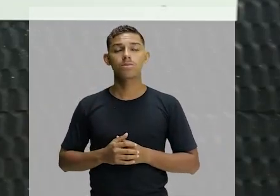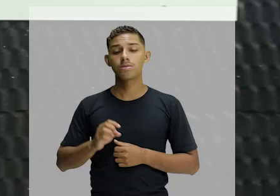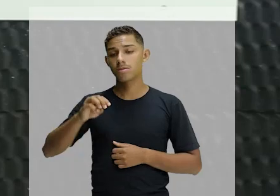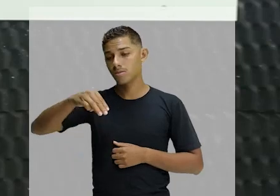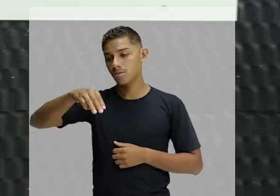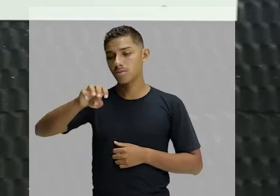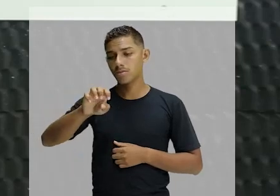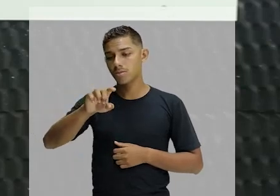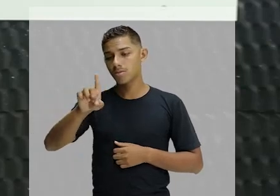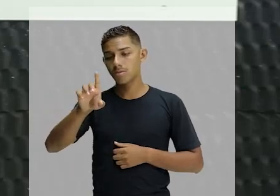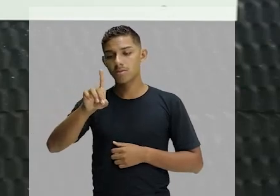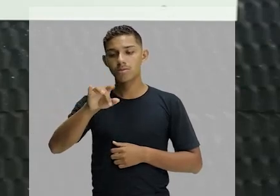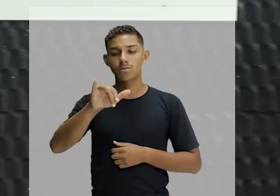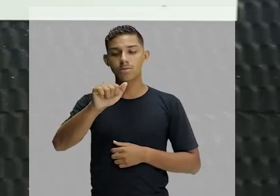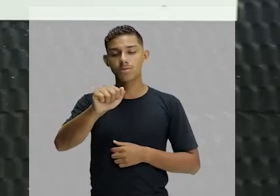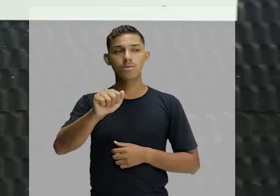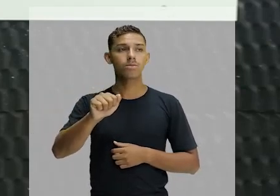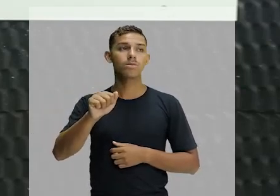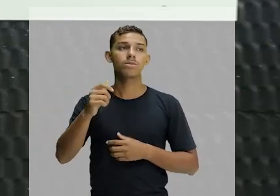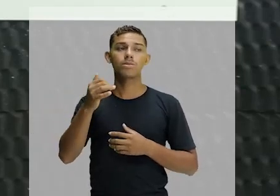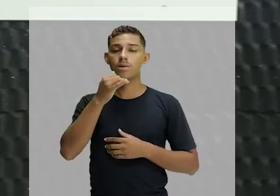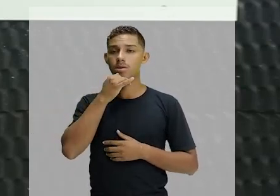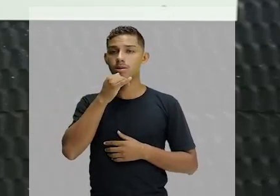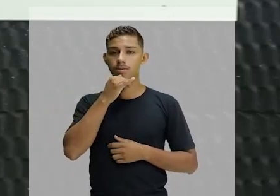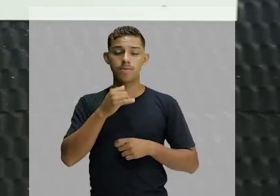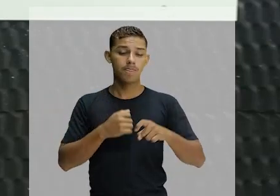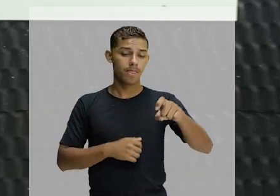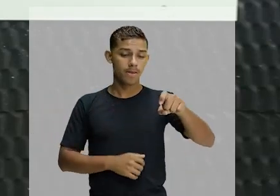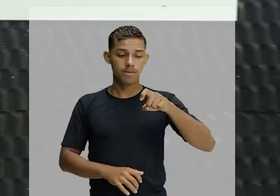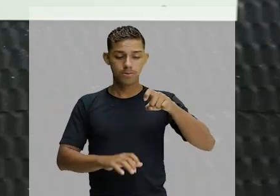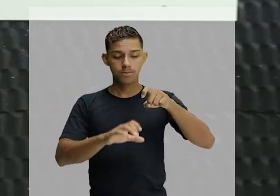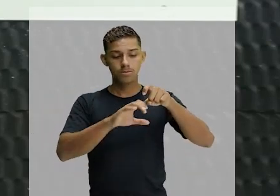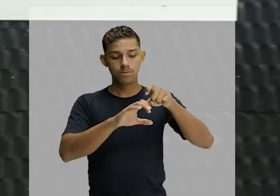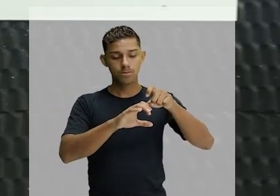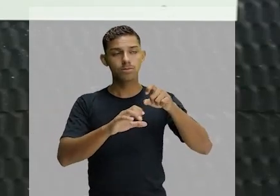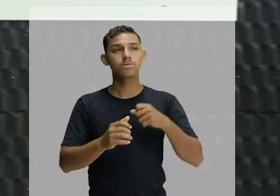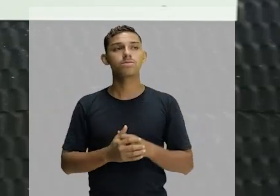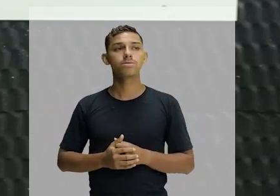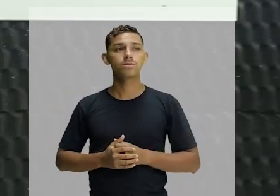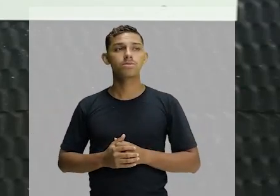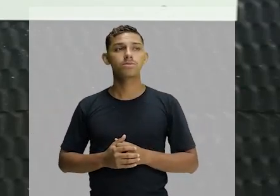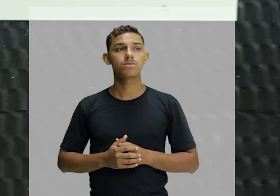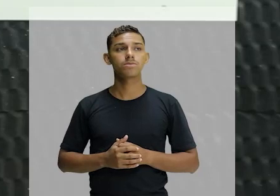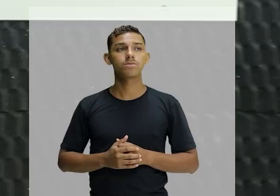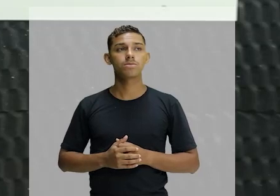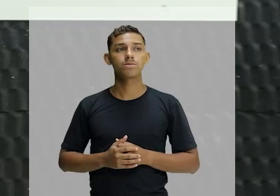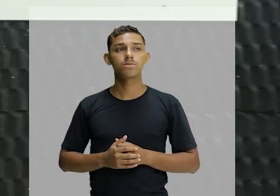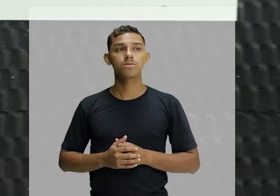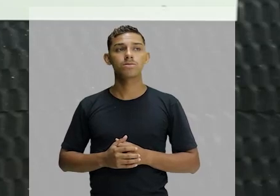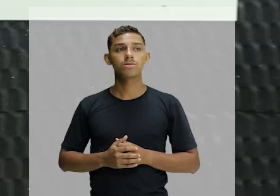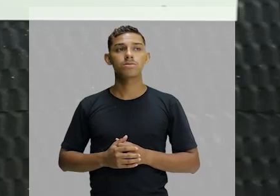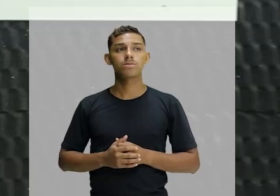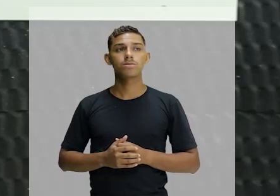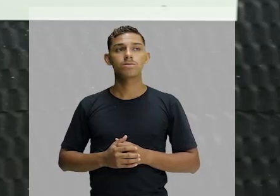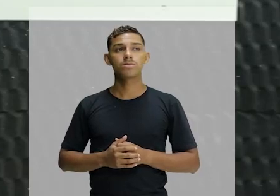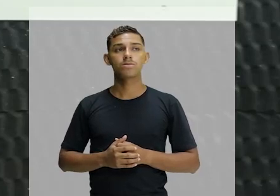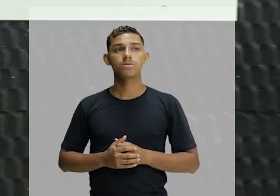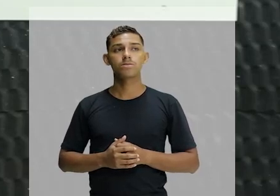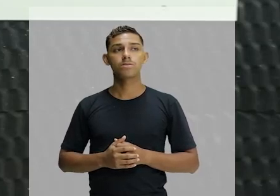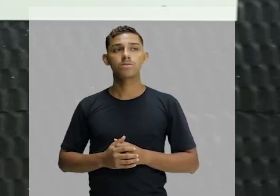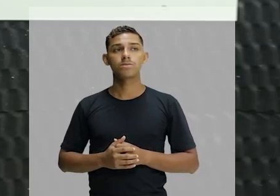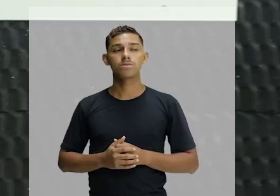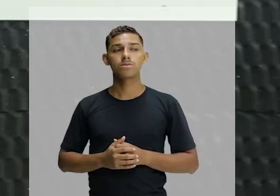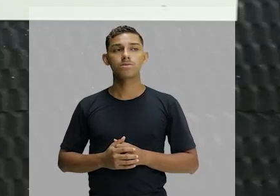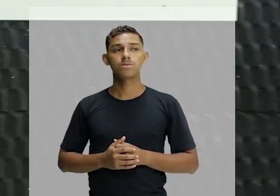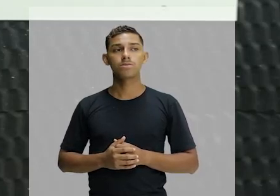né, aritmética. Por exemplo, o x do ponto C vai ser o x do ponto P mais o x do ponto Q dividido por